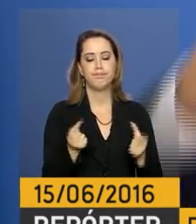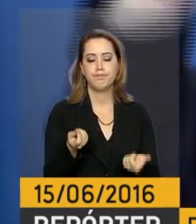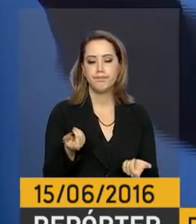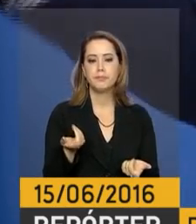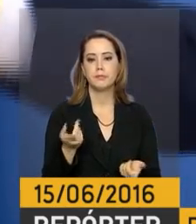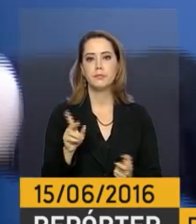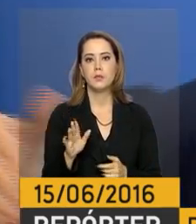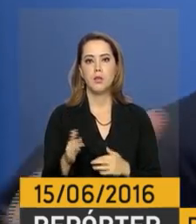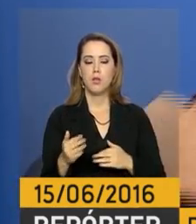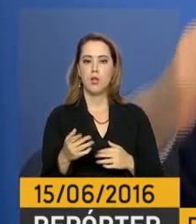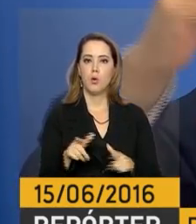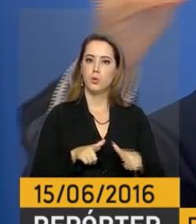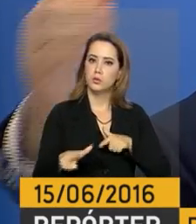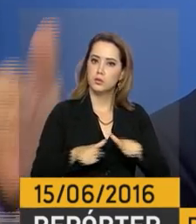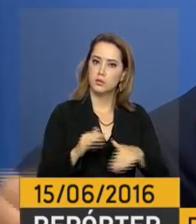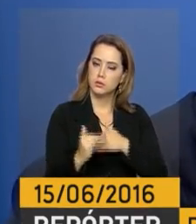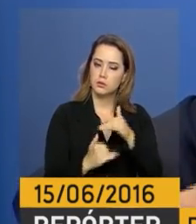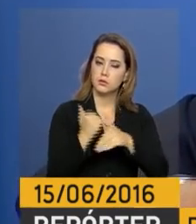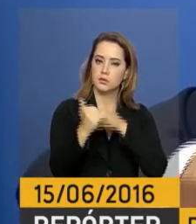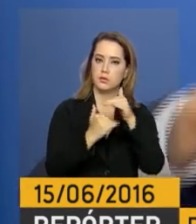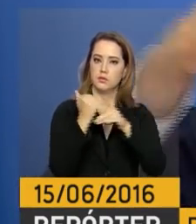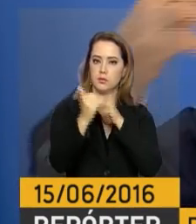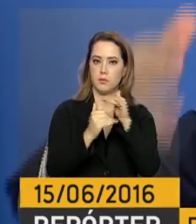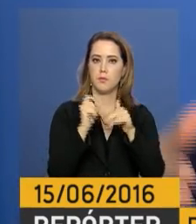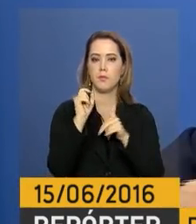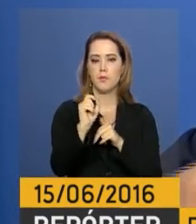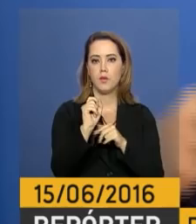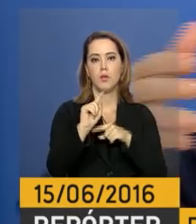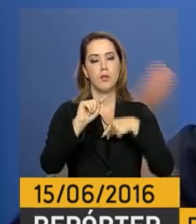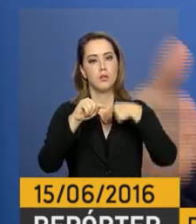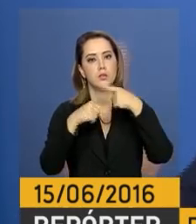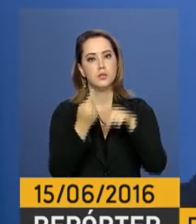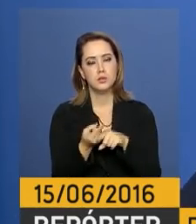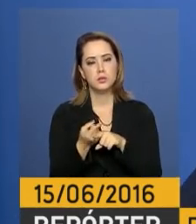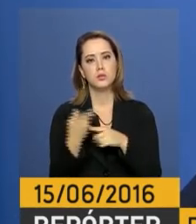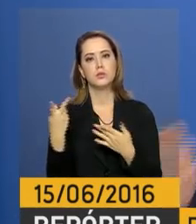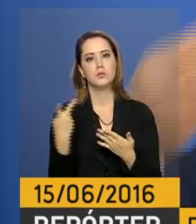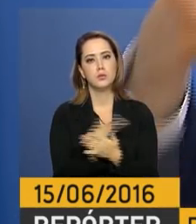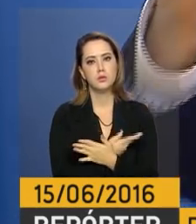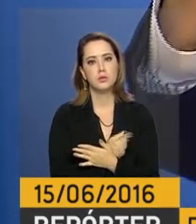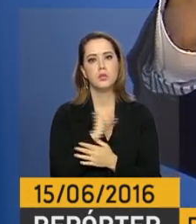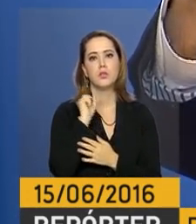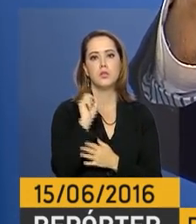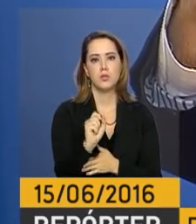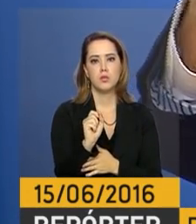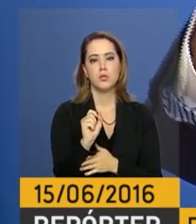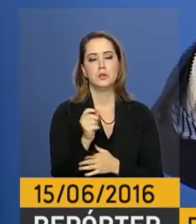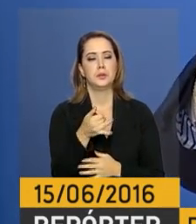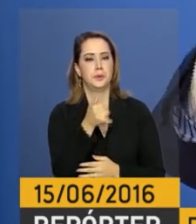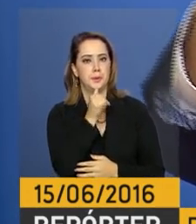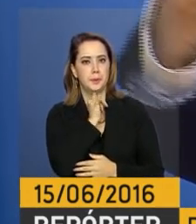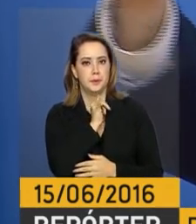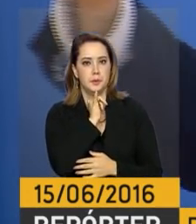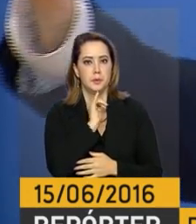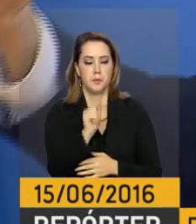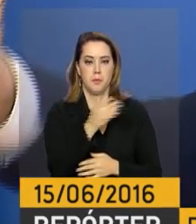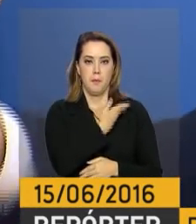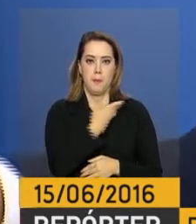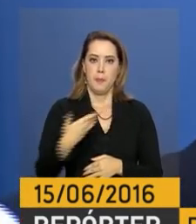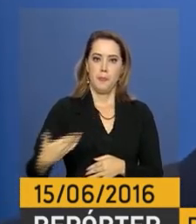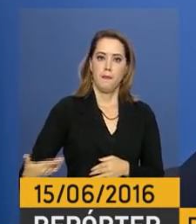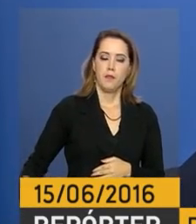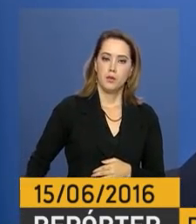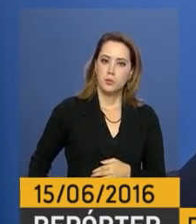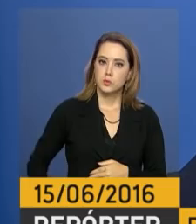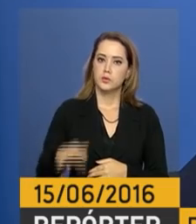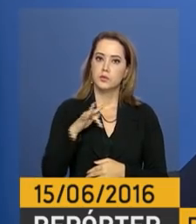do emprego, seja depois também com todas as causas mais estruturais, como por exemplo, o governo vai tomar